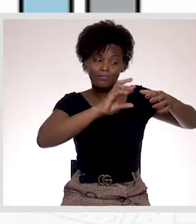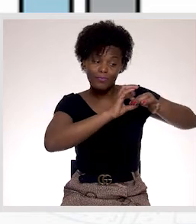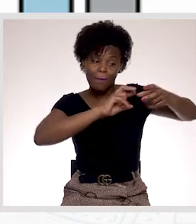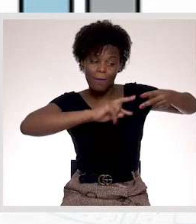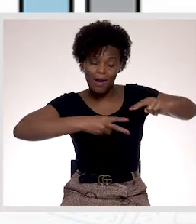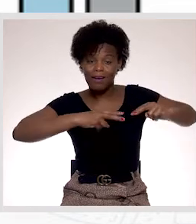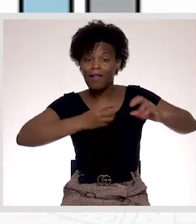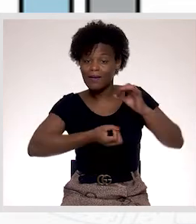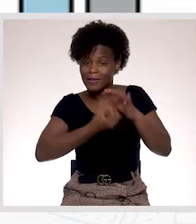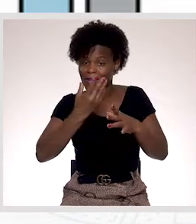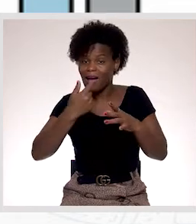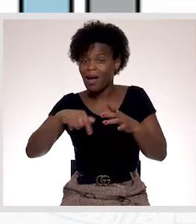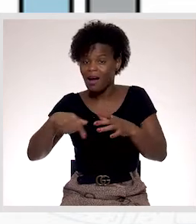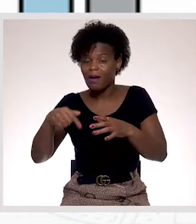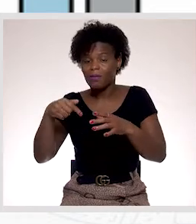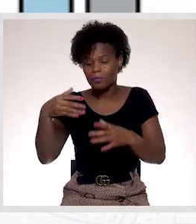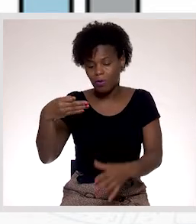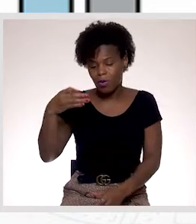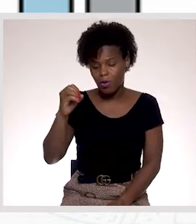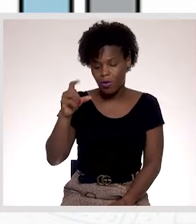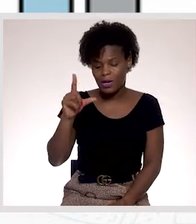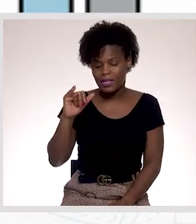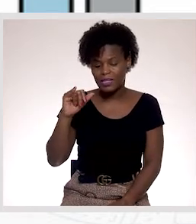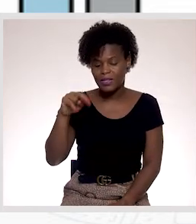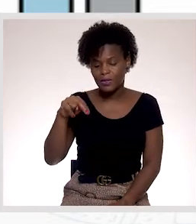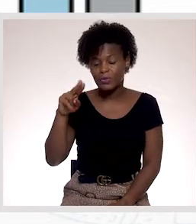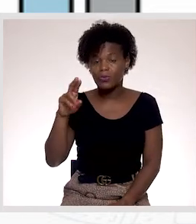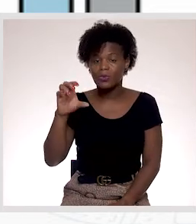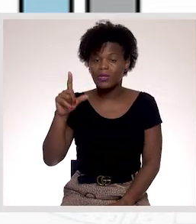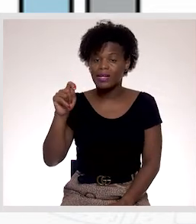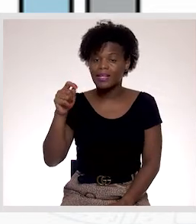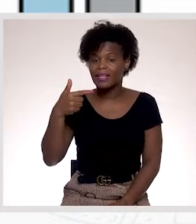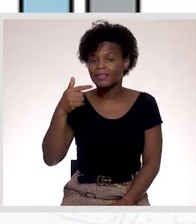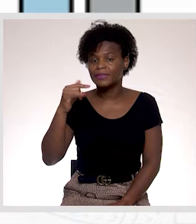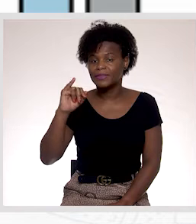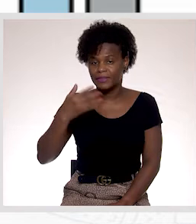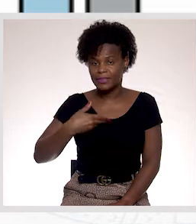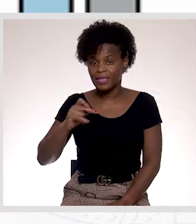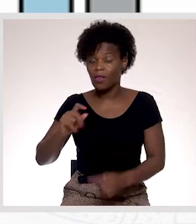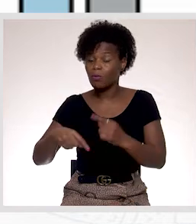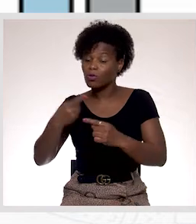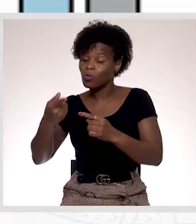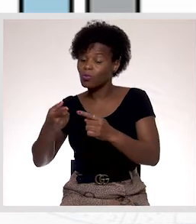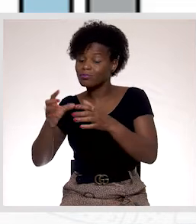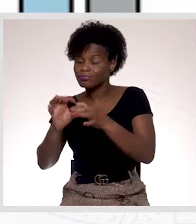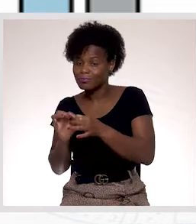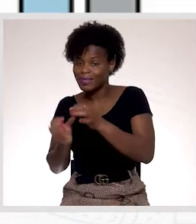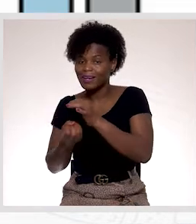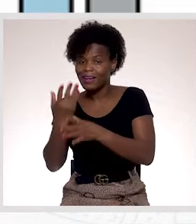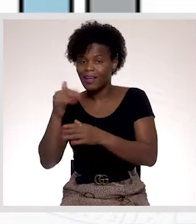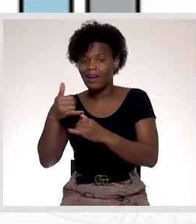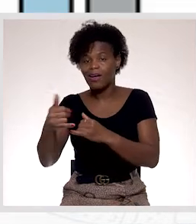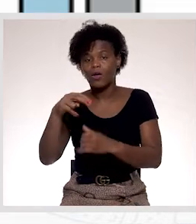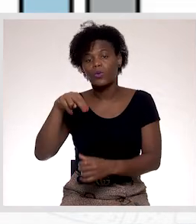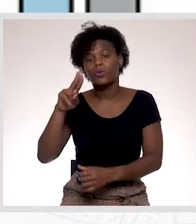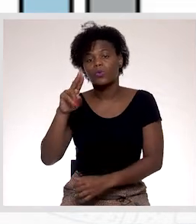formadas contém uma cadeia polinucleotídica da molécula progenitora e uma cadeia complementar que se forma agora a